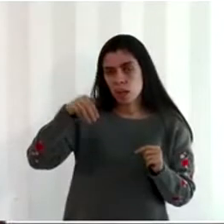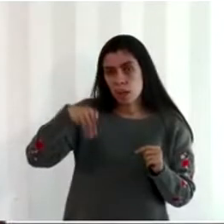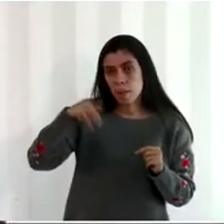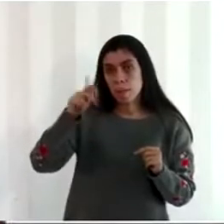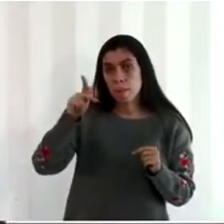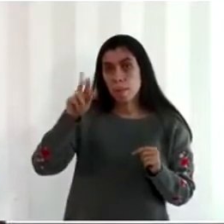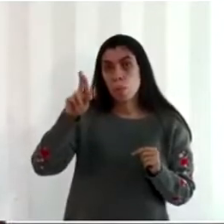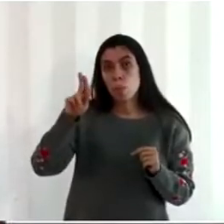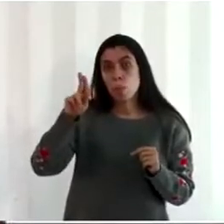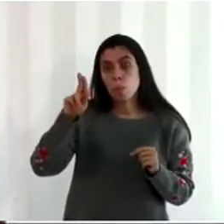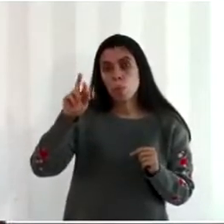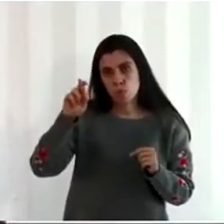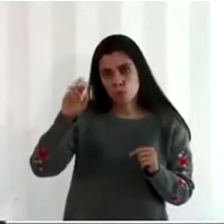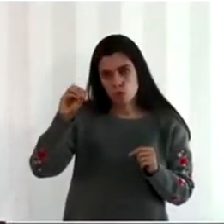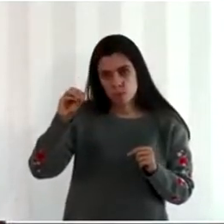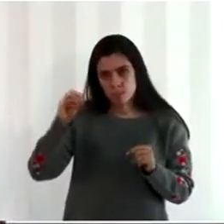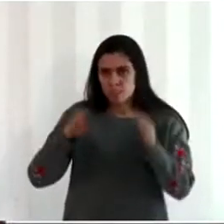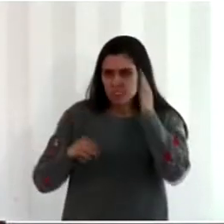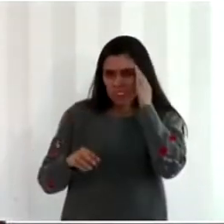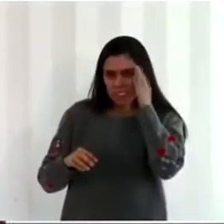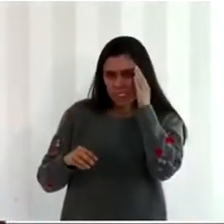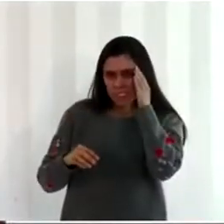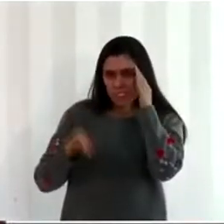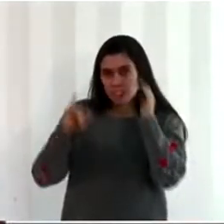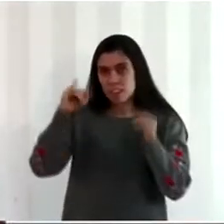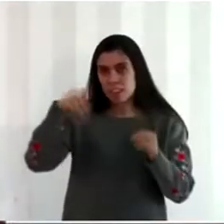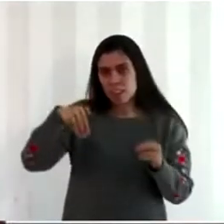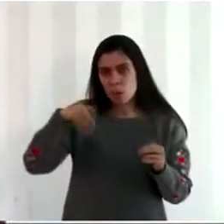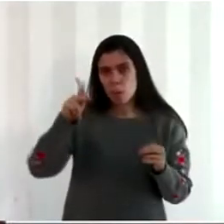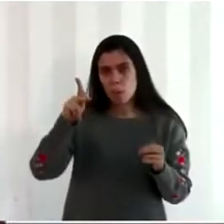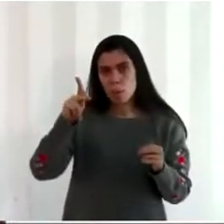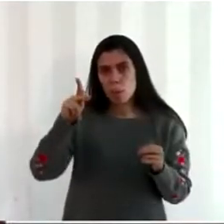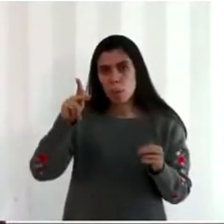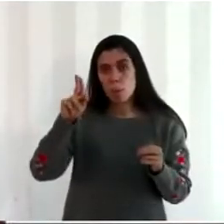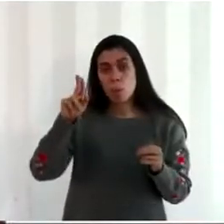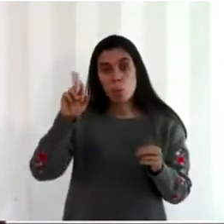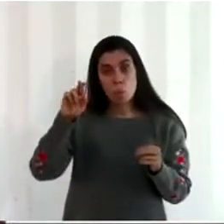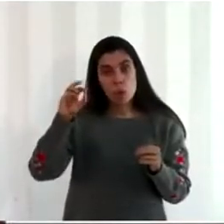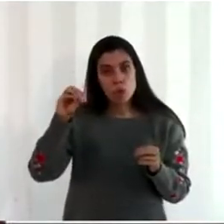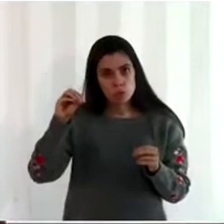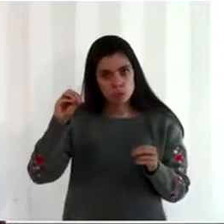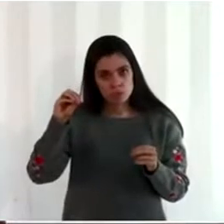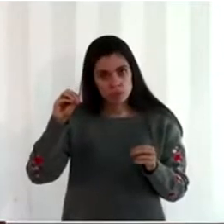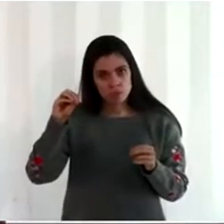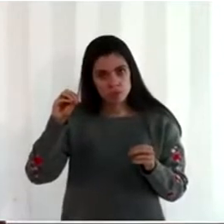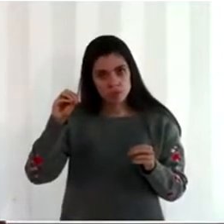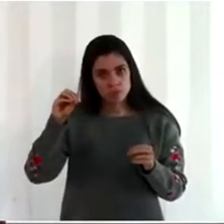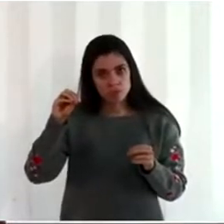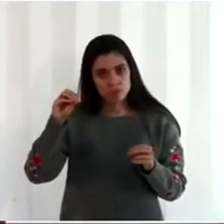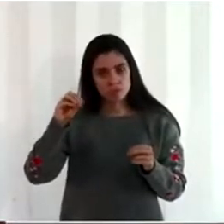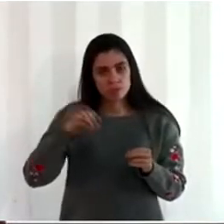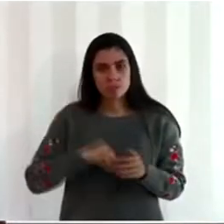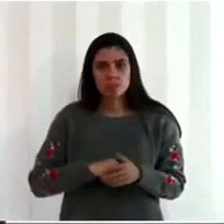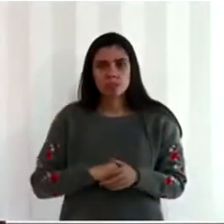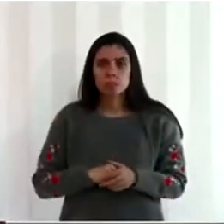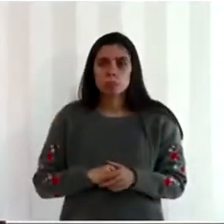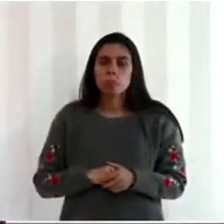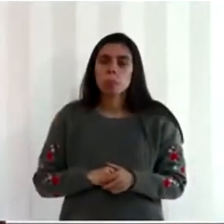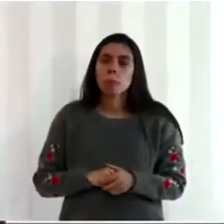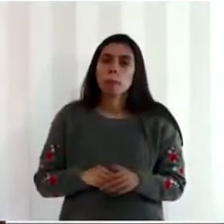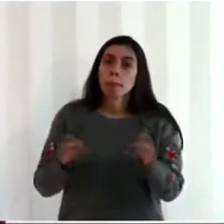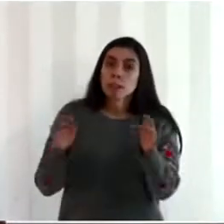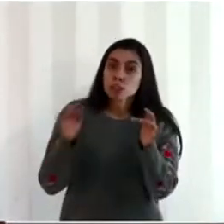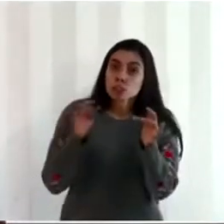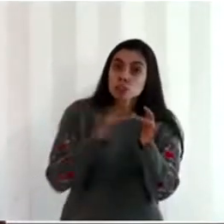diz: sim, elas ficarão imundas. Talvez você diga: não entendi, pastor, por que uma hora aquilo que é santo